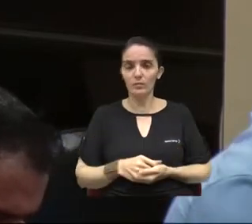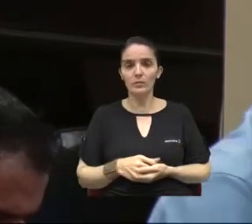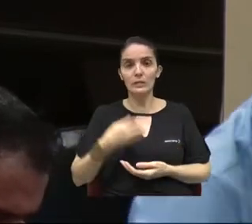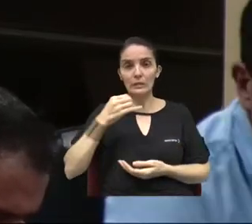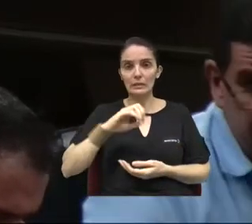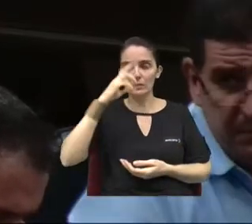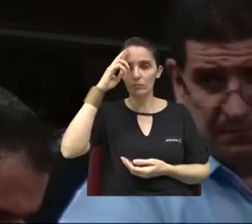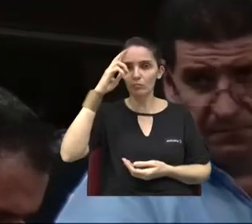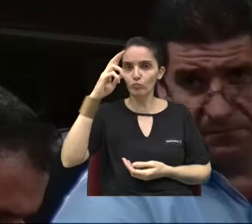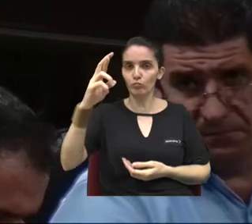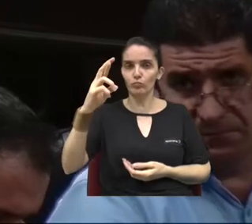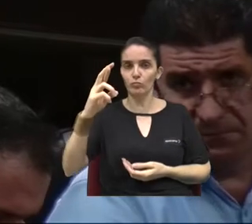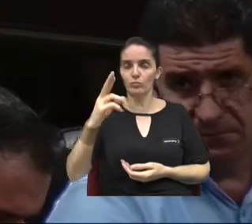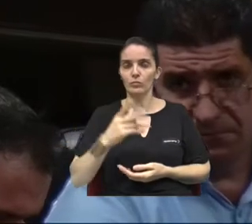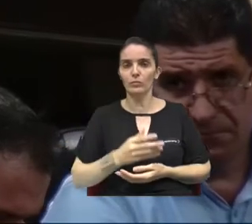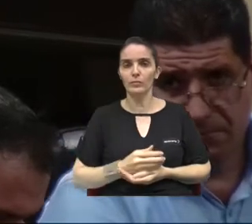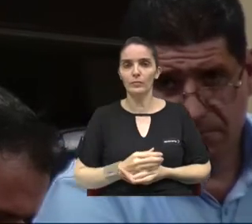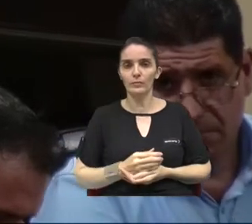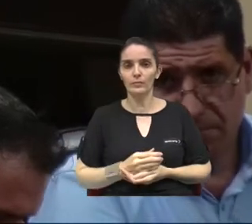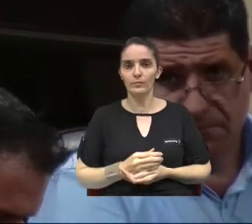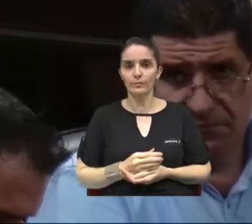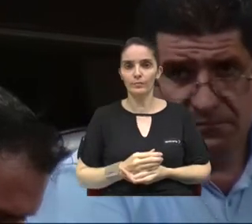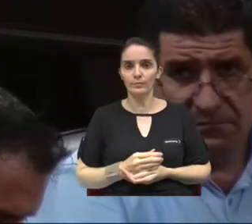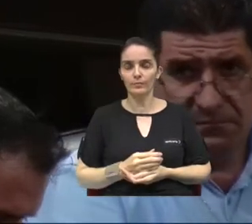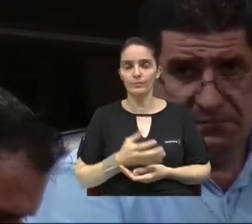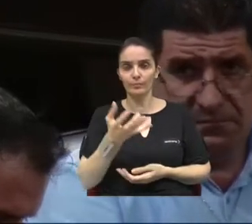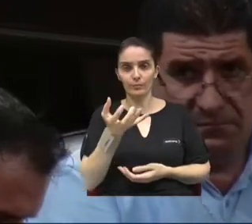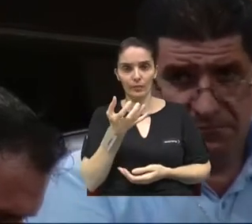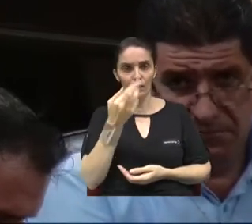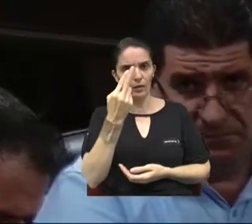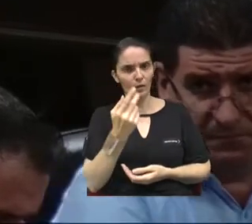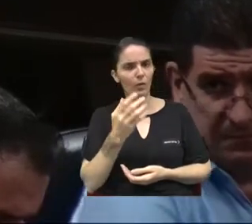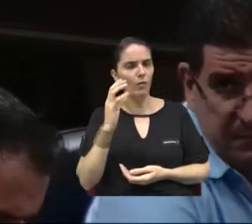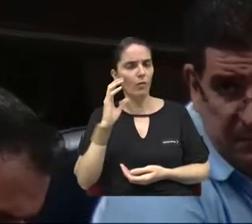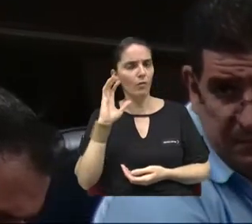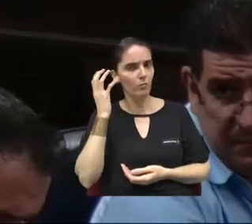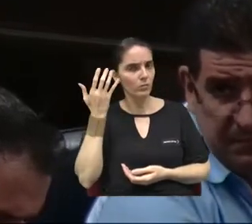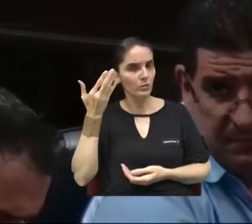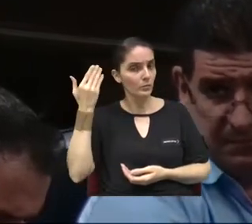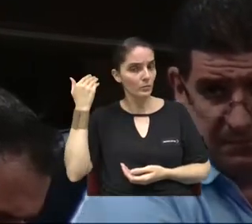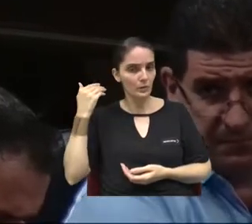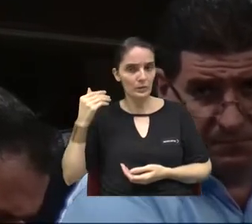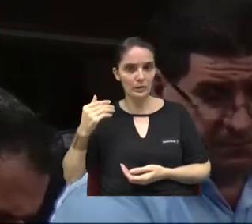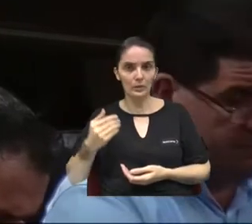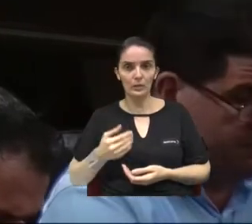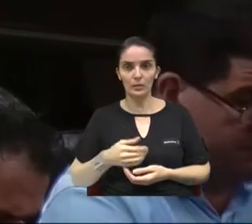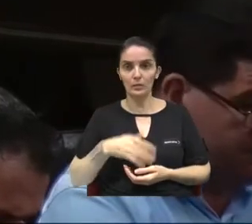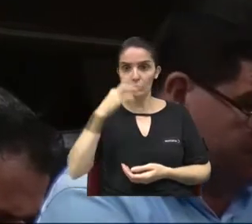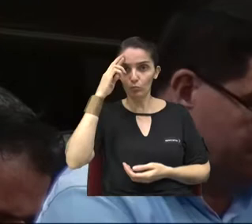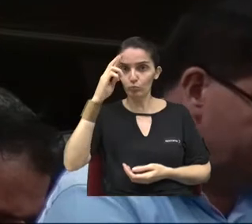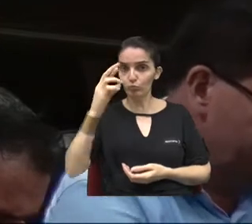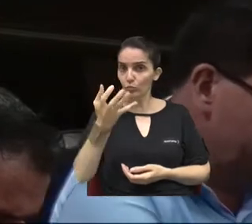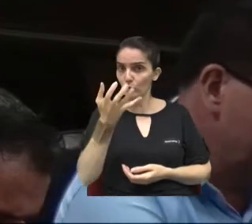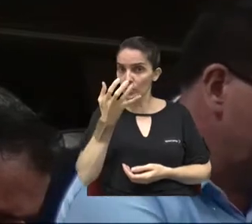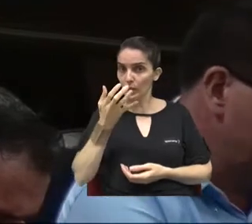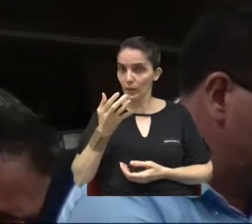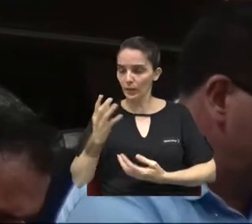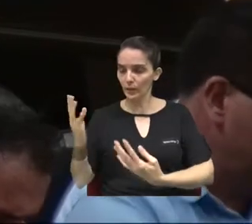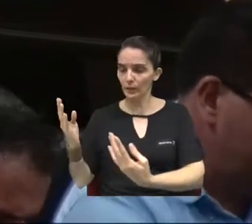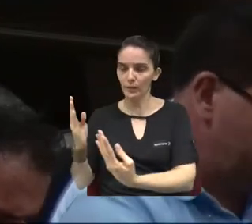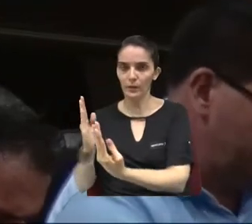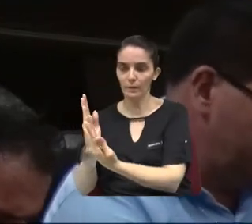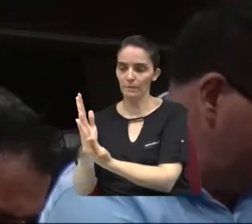ali, ele quiser, como já aconteceu isso, de querer fechar ao redor, na frente do Limeirão, ao